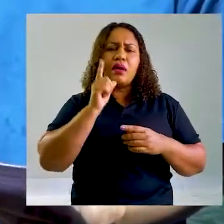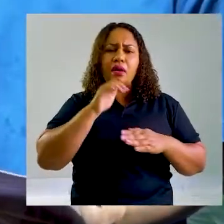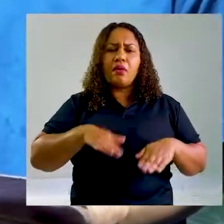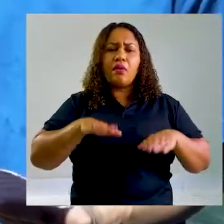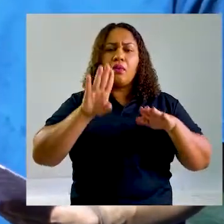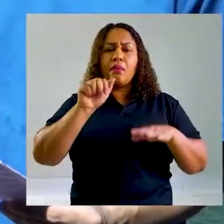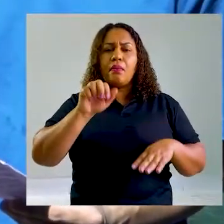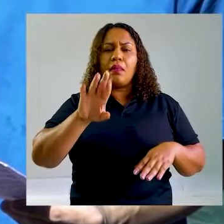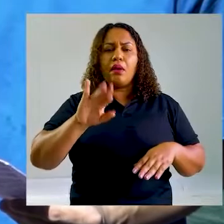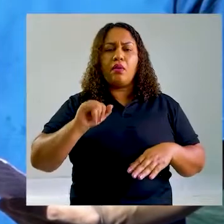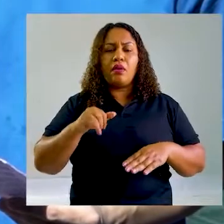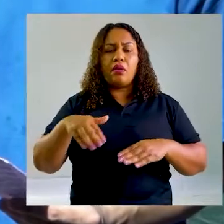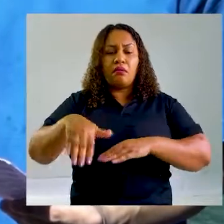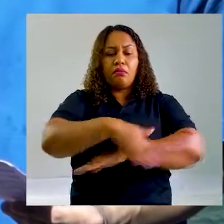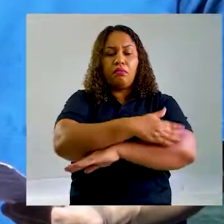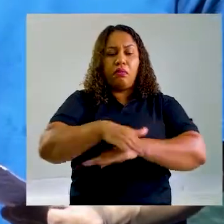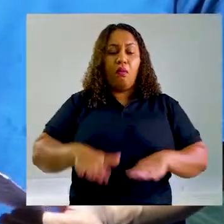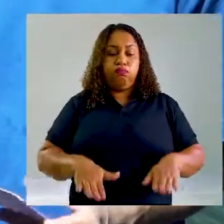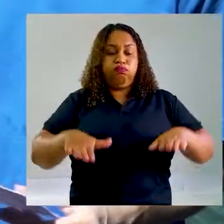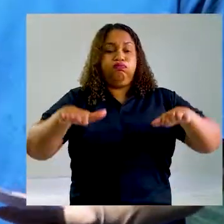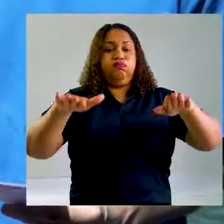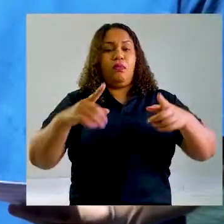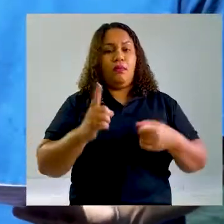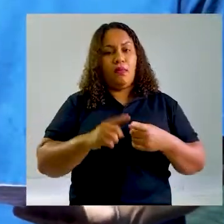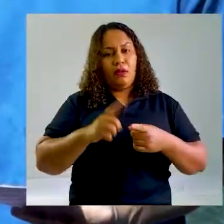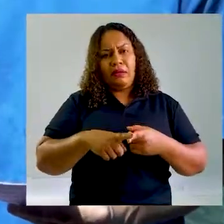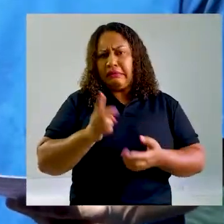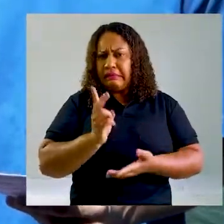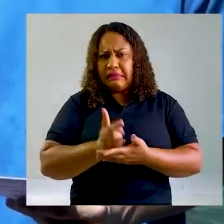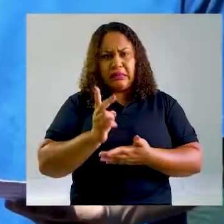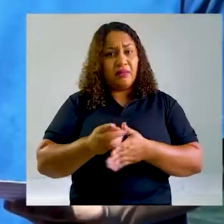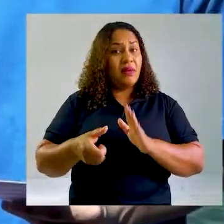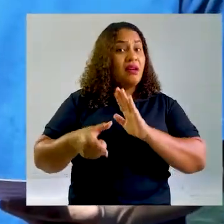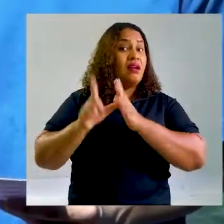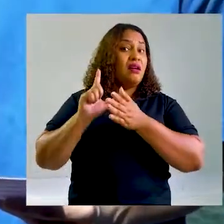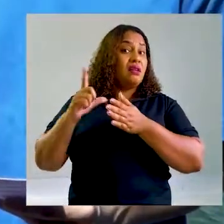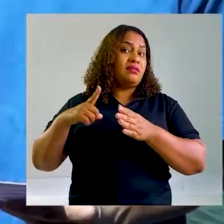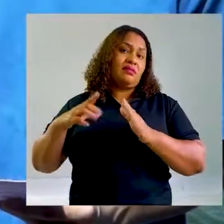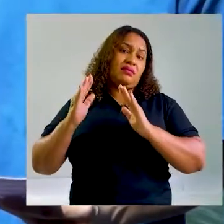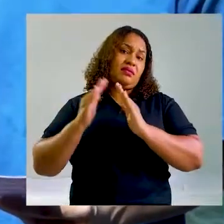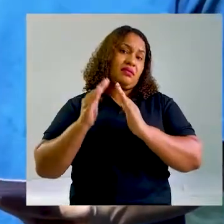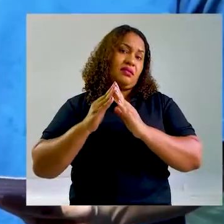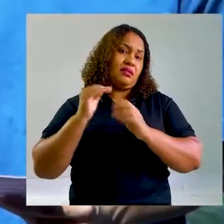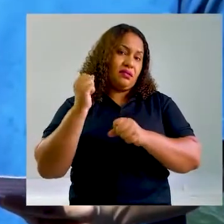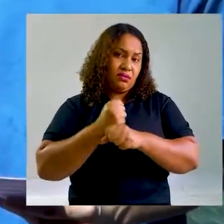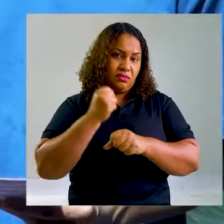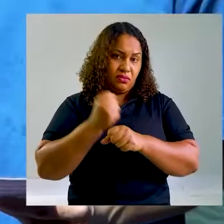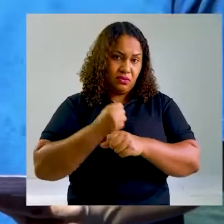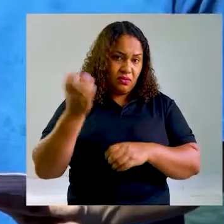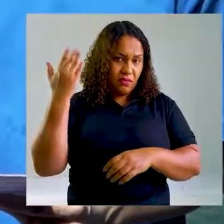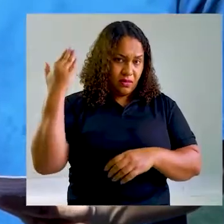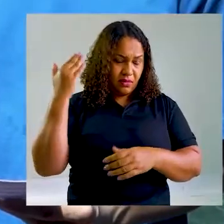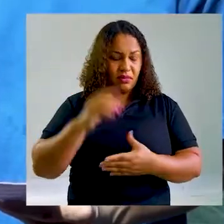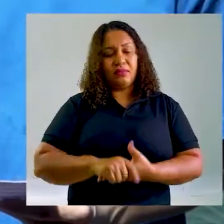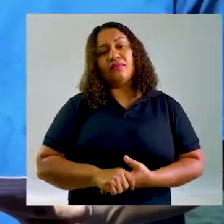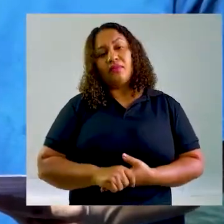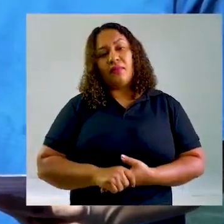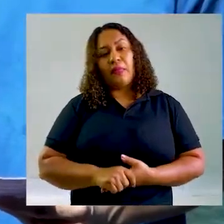Bacuri toma as ruas, porque era o espaço que normalmente ele sempre tomava antes da ocupação urbana,